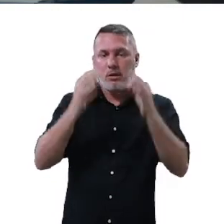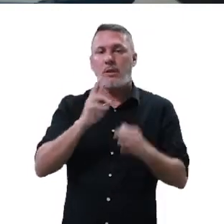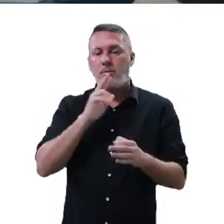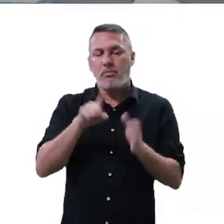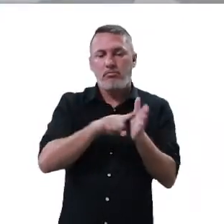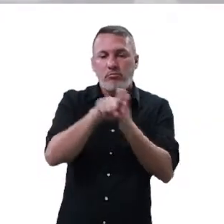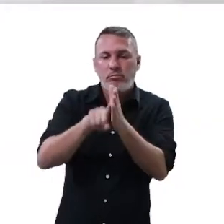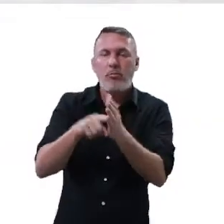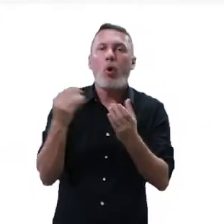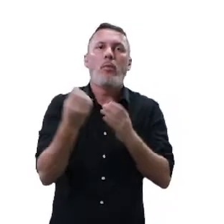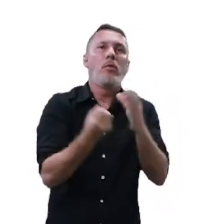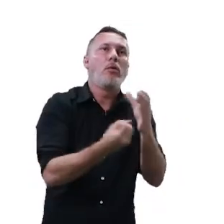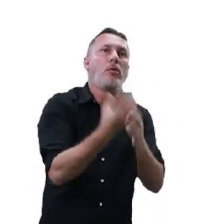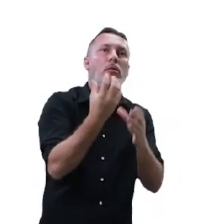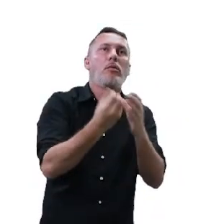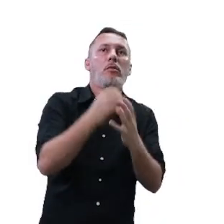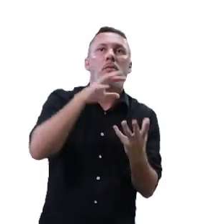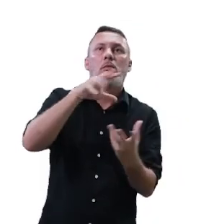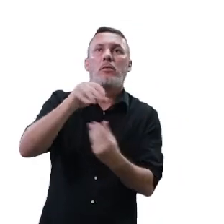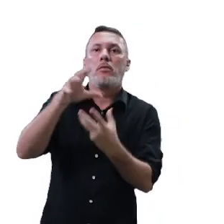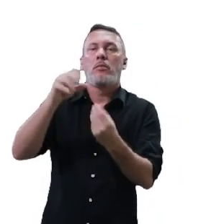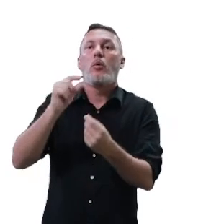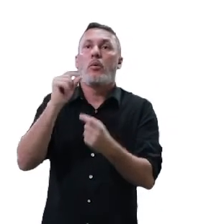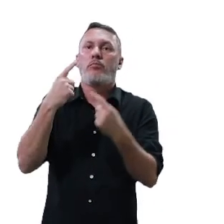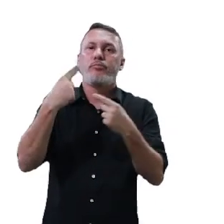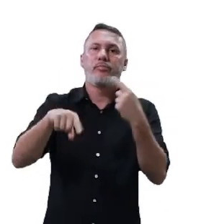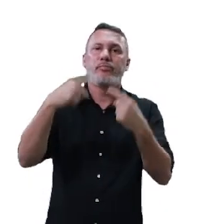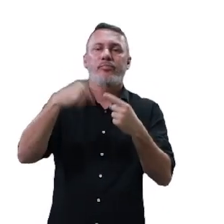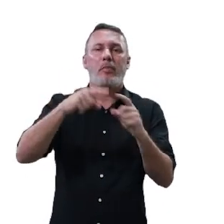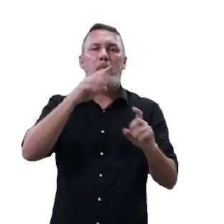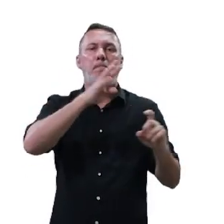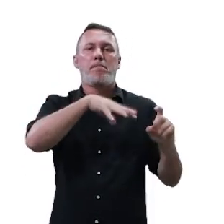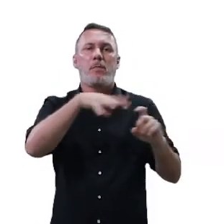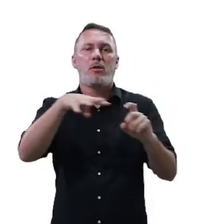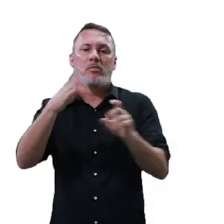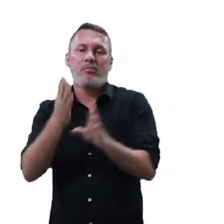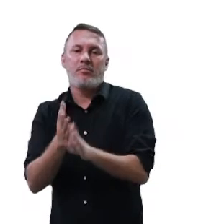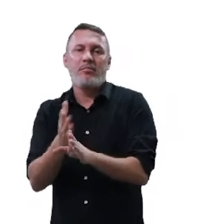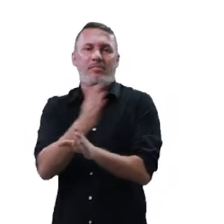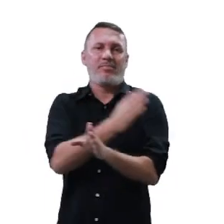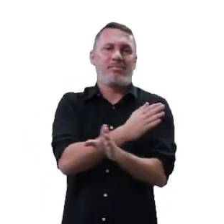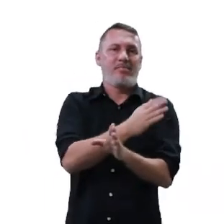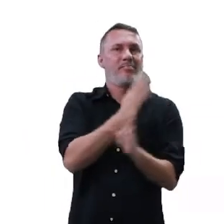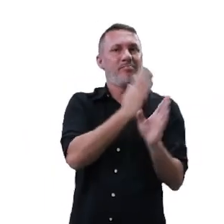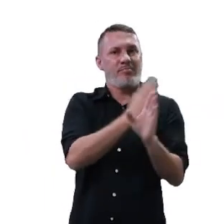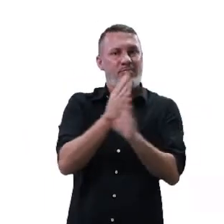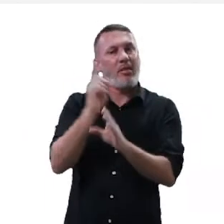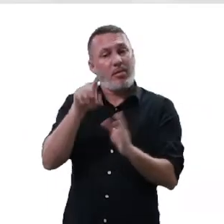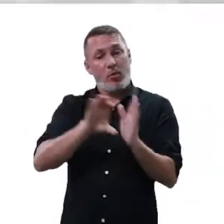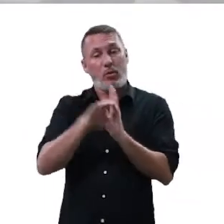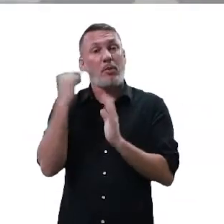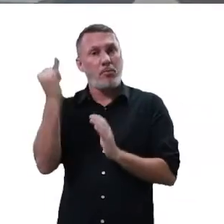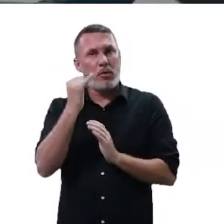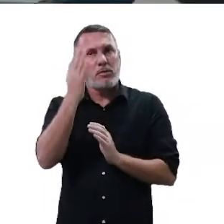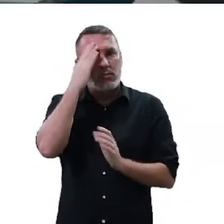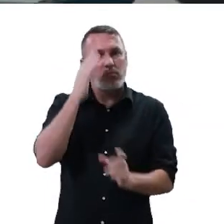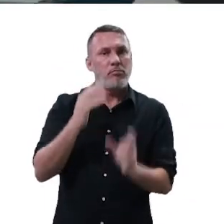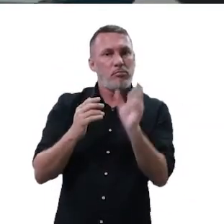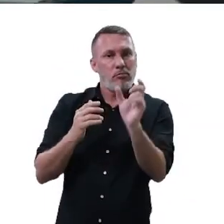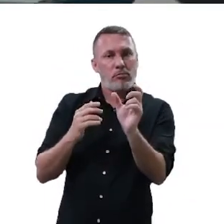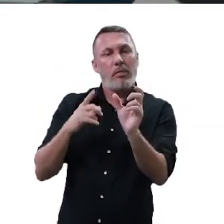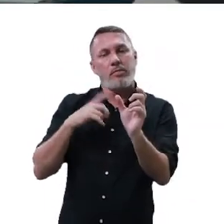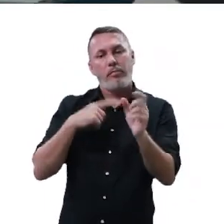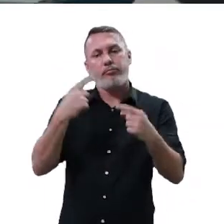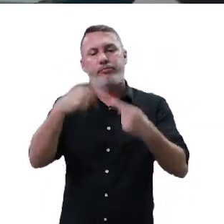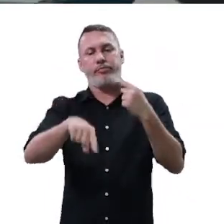é correta. Estudando a origem do cosmos, contrapondo a tradição mitológica das narrativas cosmogônicas e teogônicas. É alguns